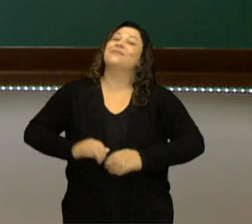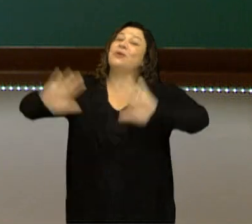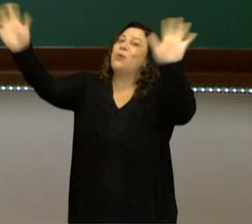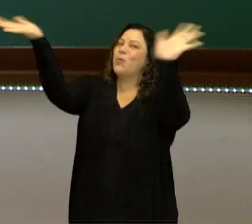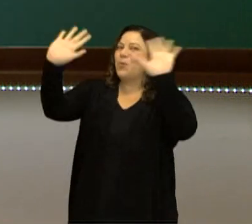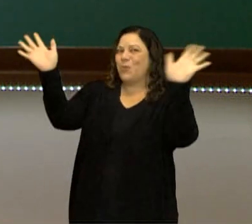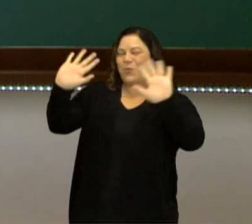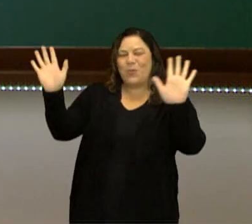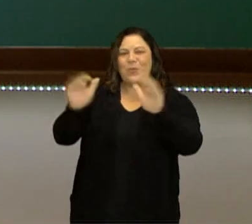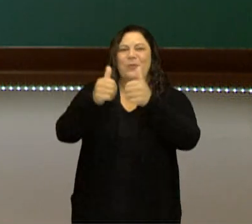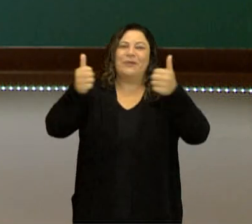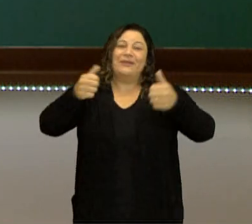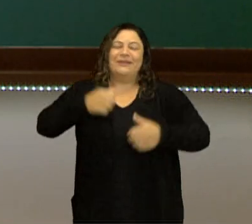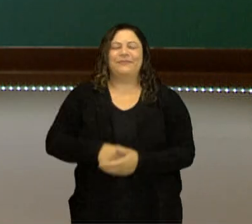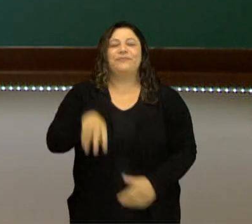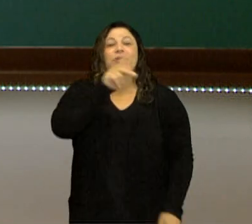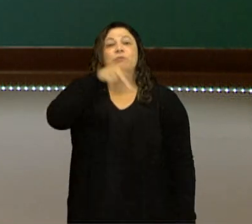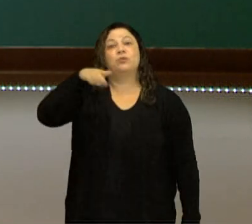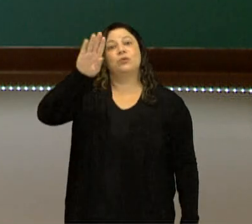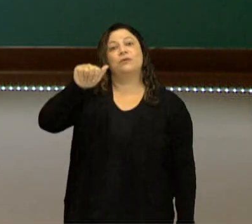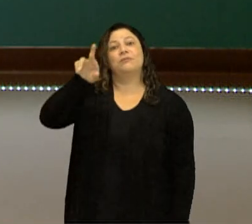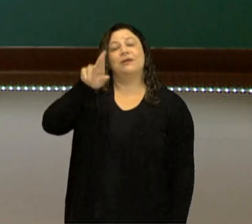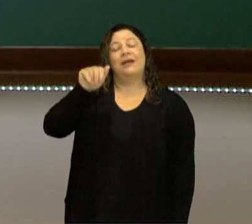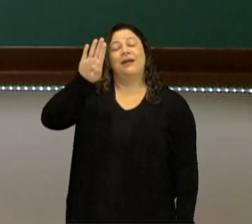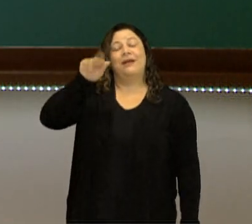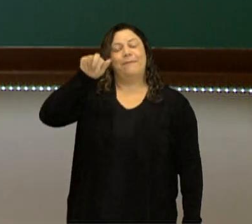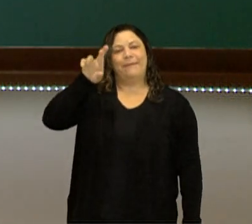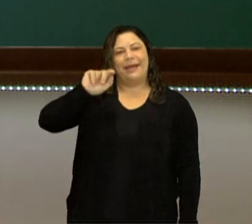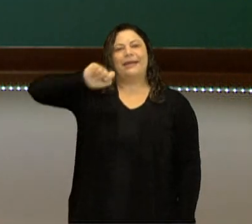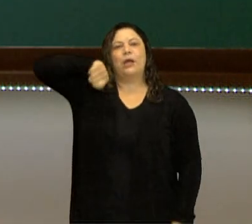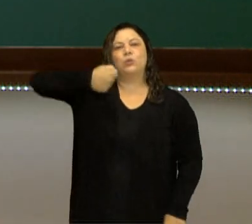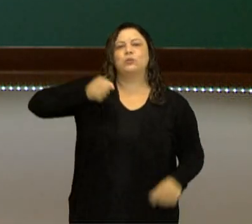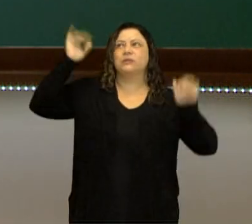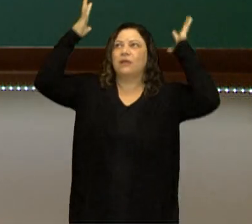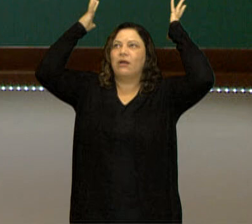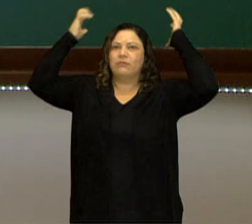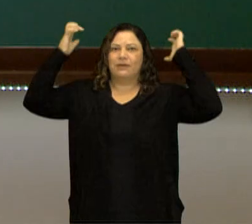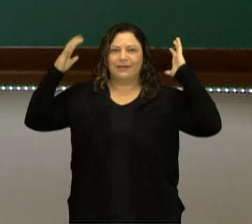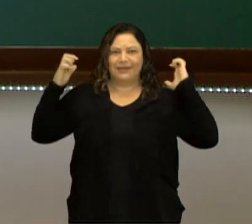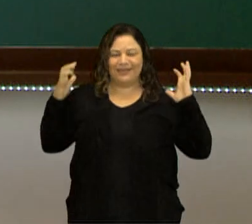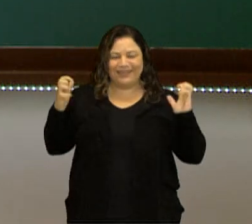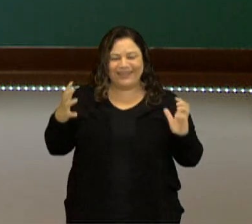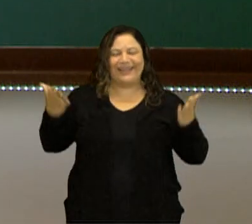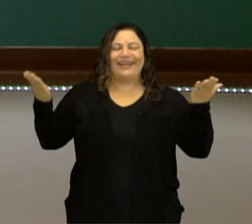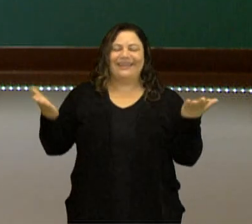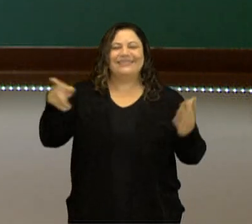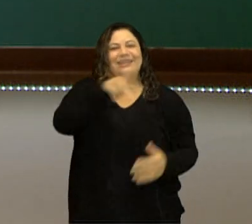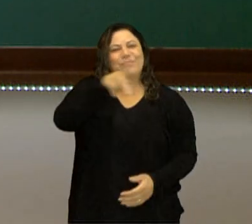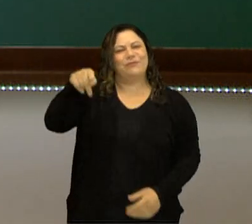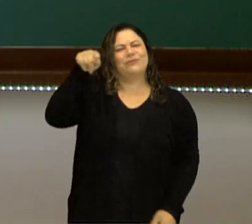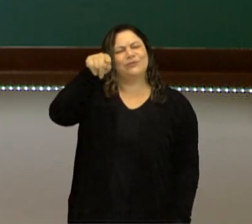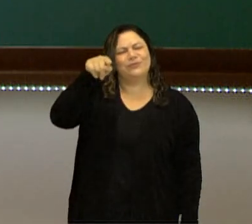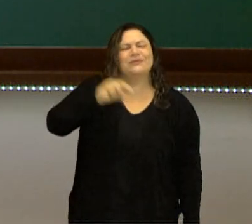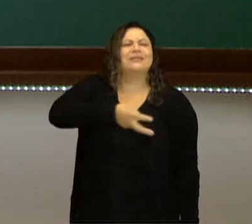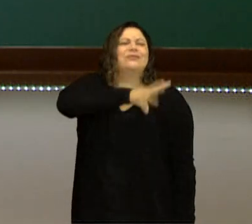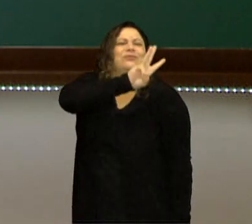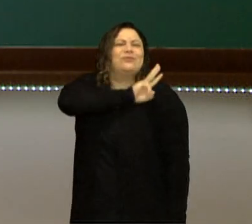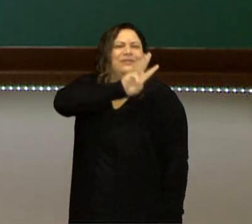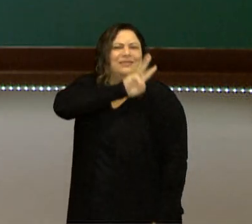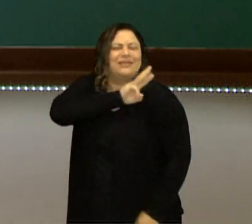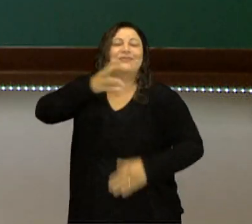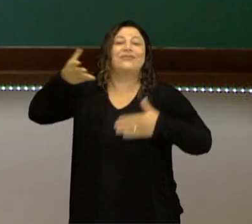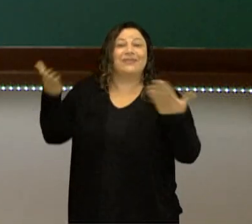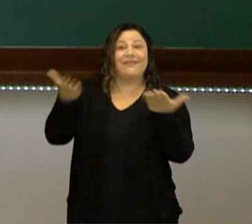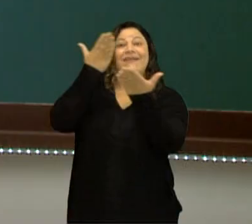Oi, pessoal! Eu sou a professora Bárbara Furquim, a professora de vocês do terceiro ano, que vai